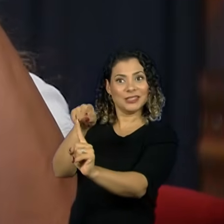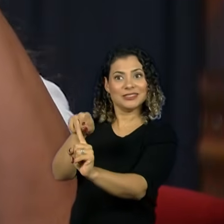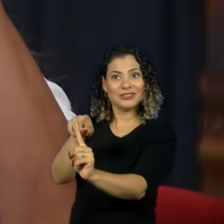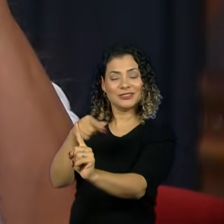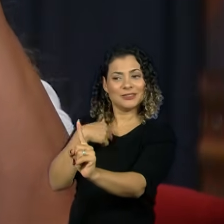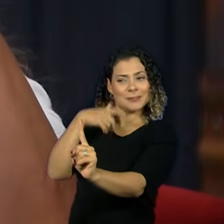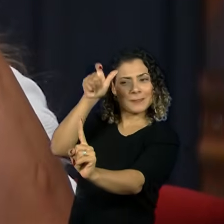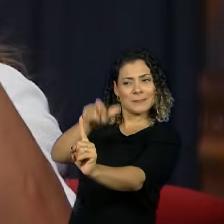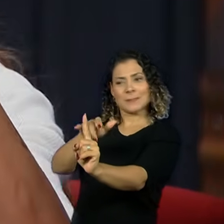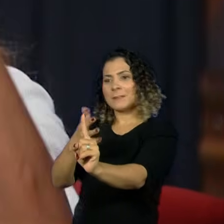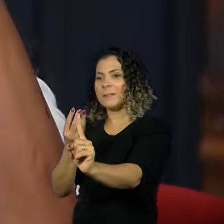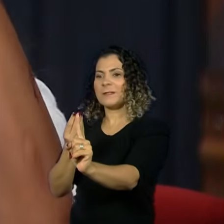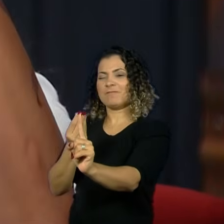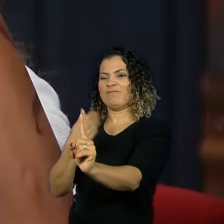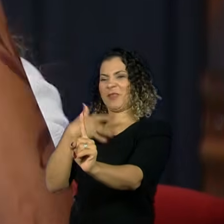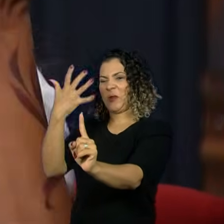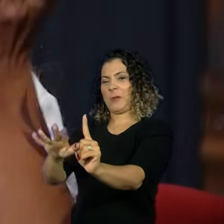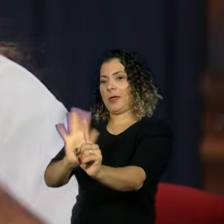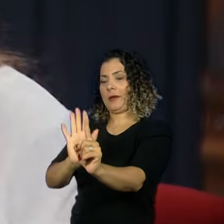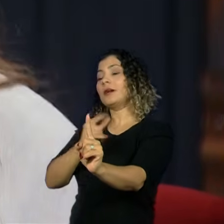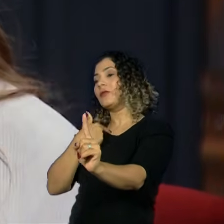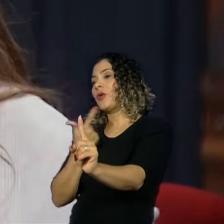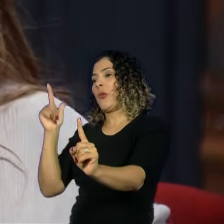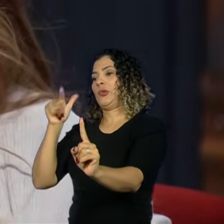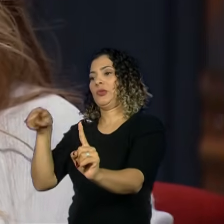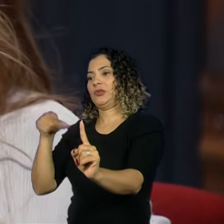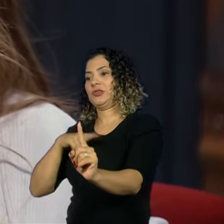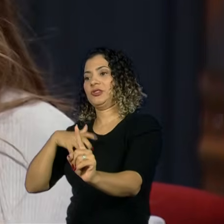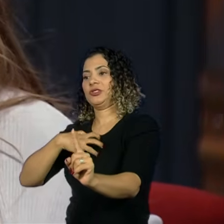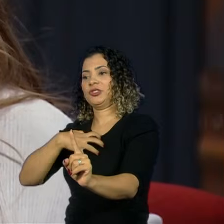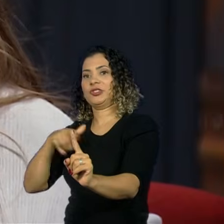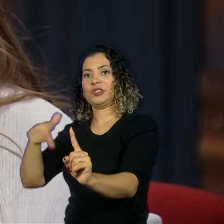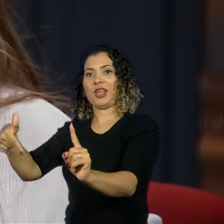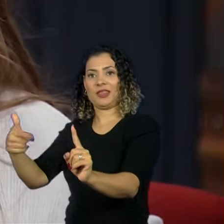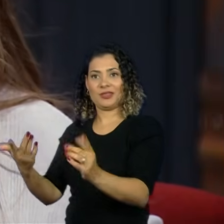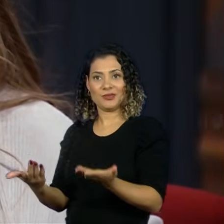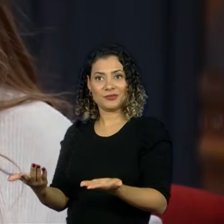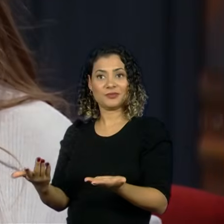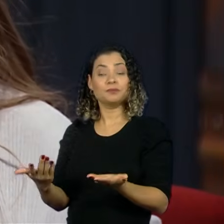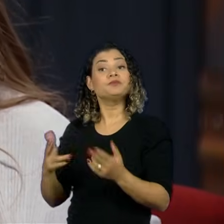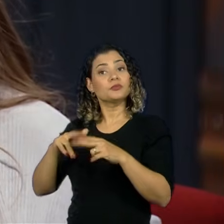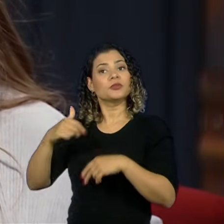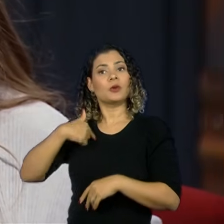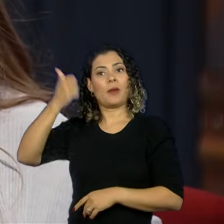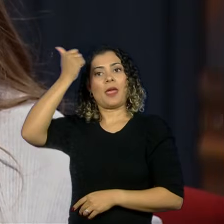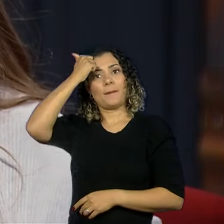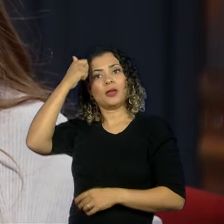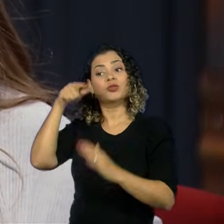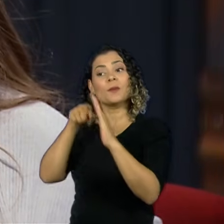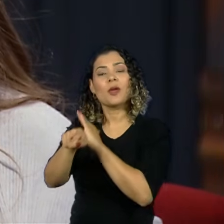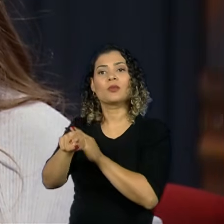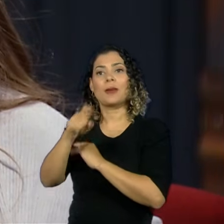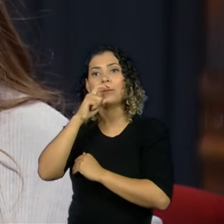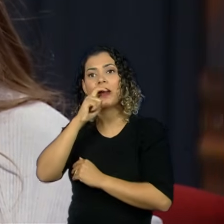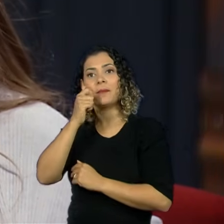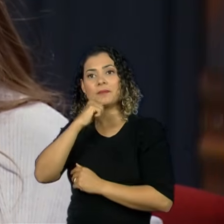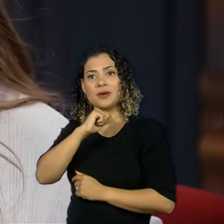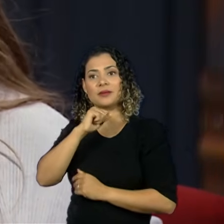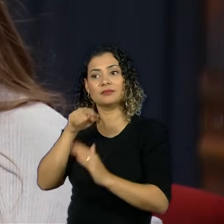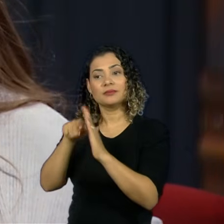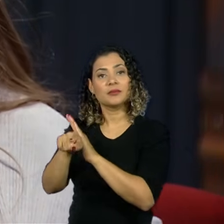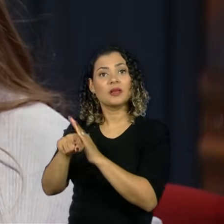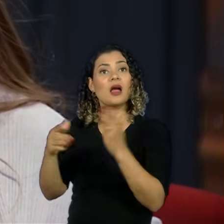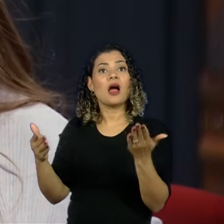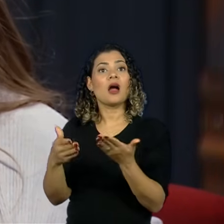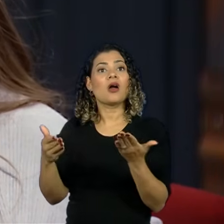é aquele que você vai fazer o contrário. Então você está sempre olhando para aquela referência. E eu me arrependo muito, Marcelo, de não ter perguntado, porque agora eu não tenho